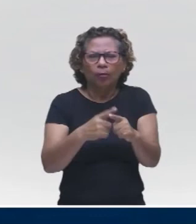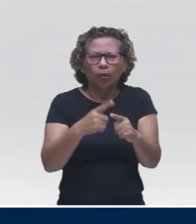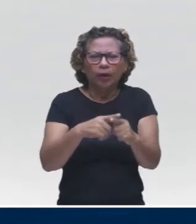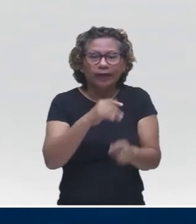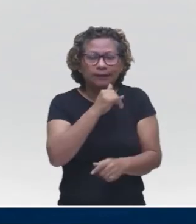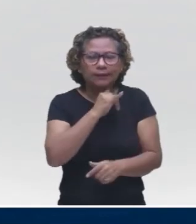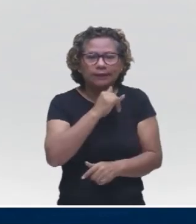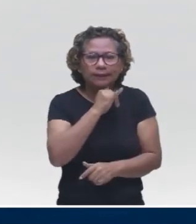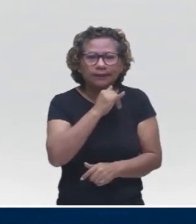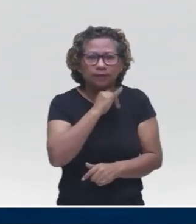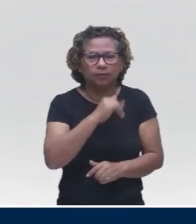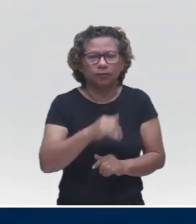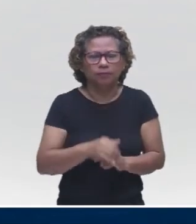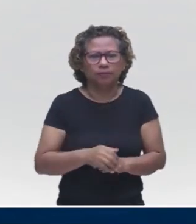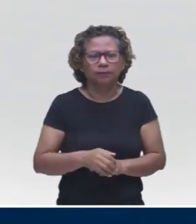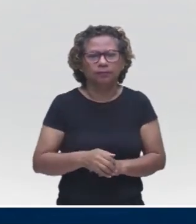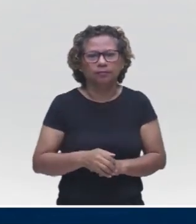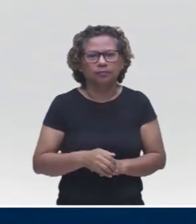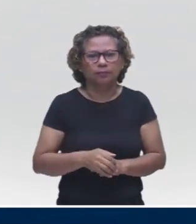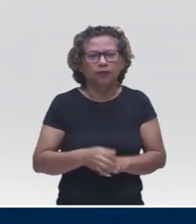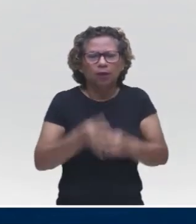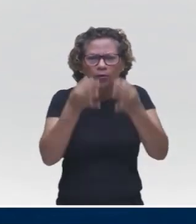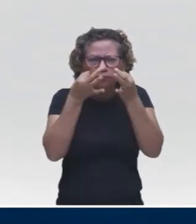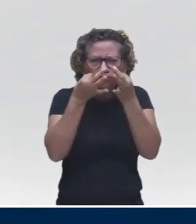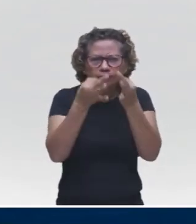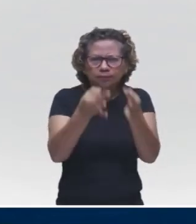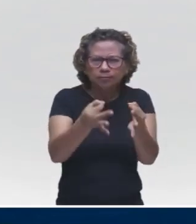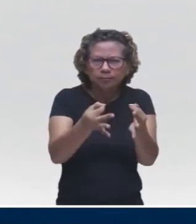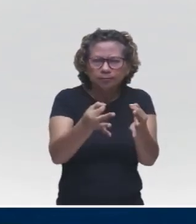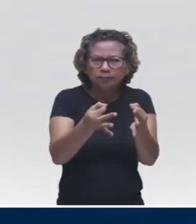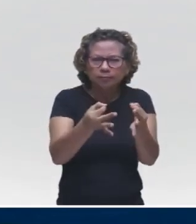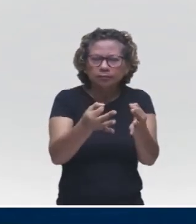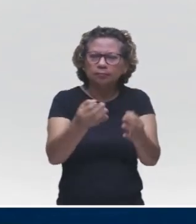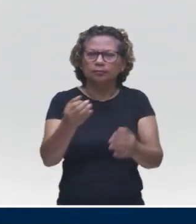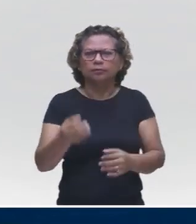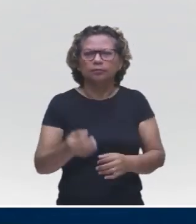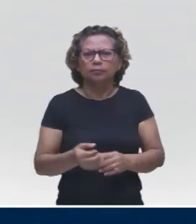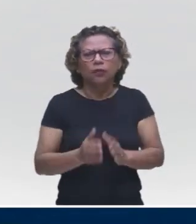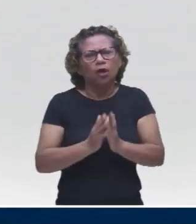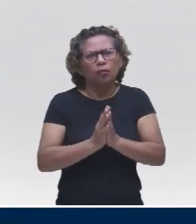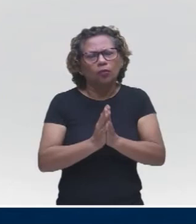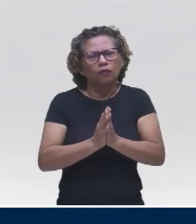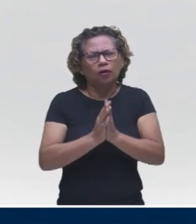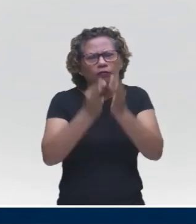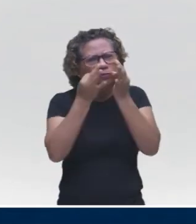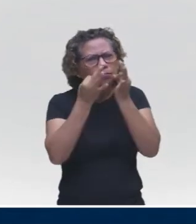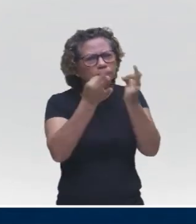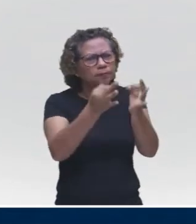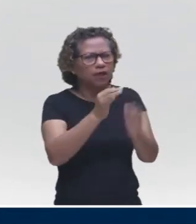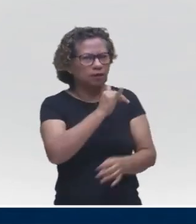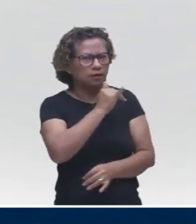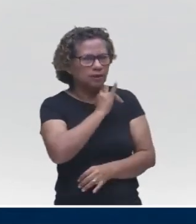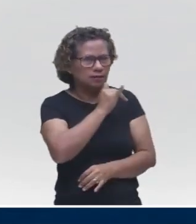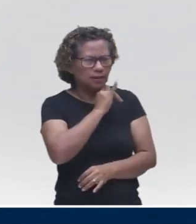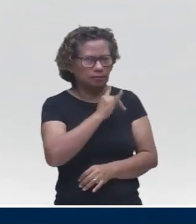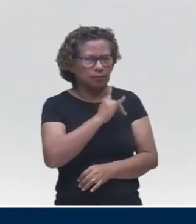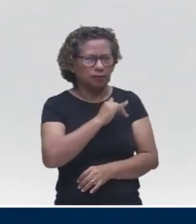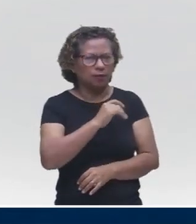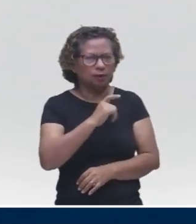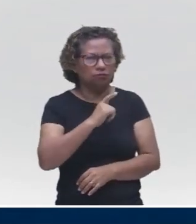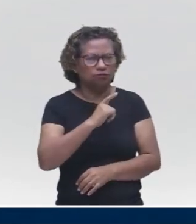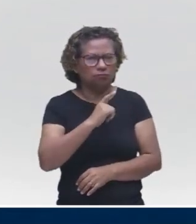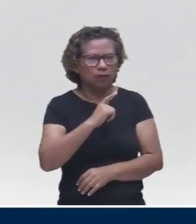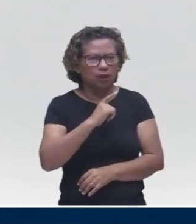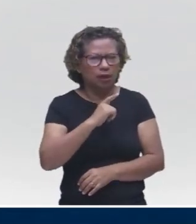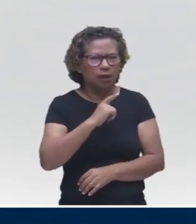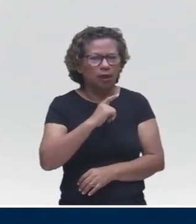aqui. Então, peço aqui uma atenção especial para esse exemplo. Ele tem todo o cheiro de